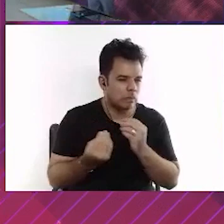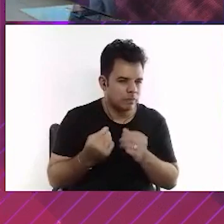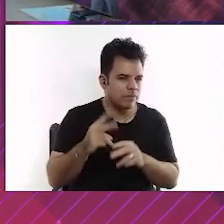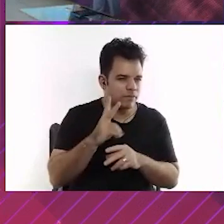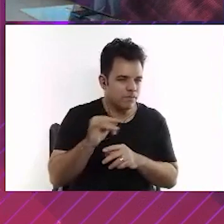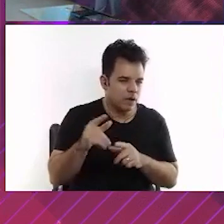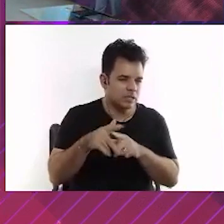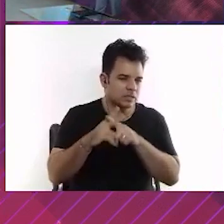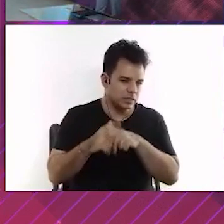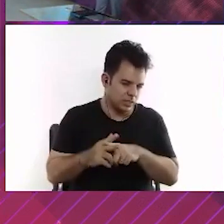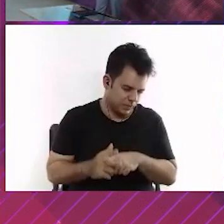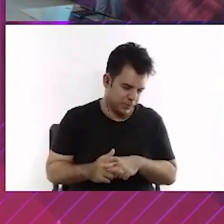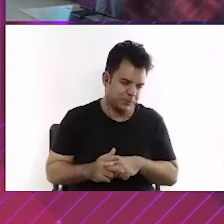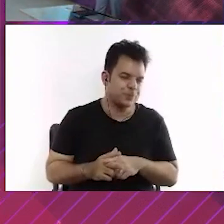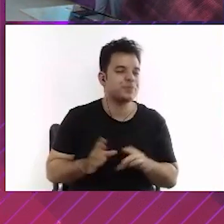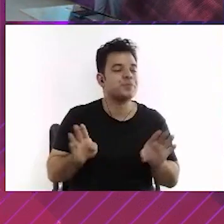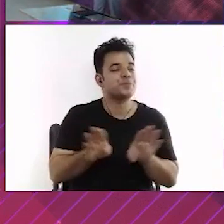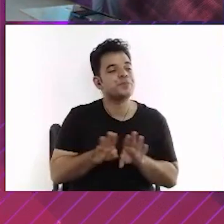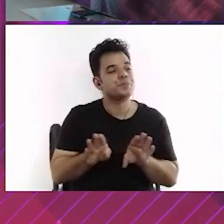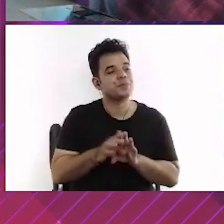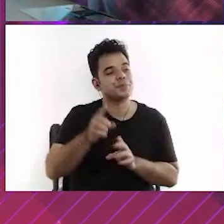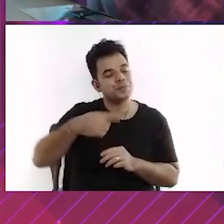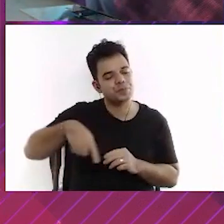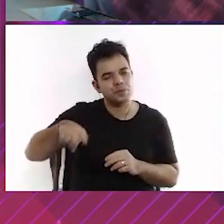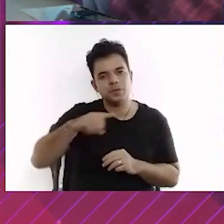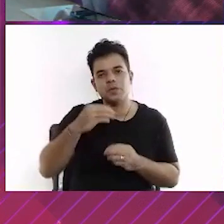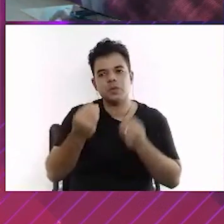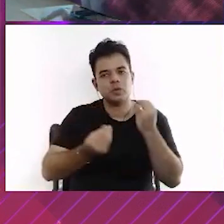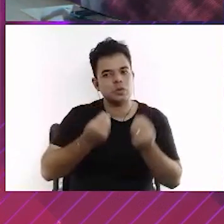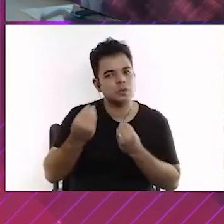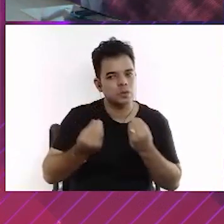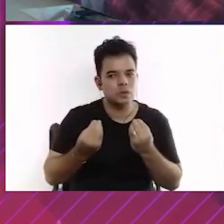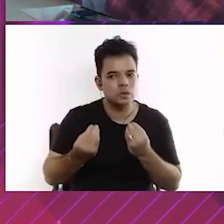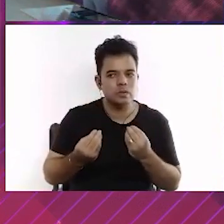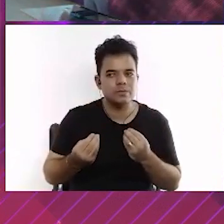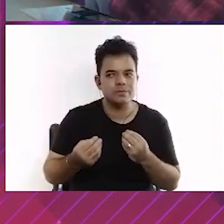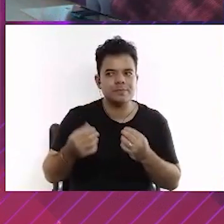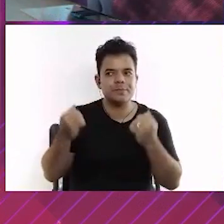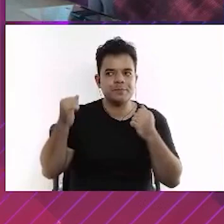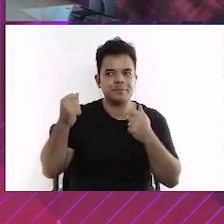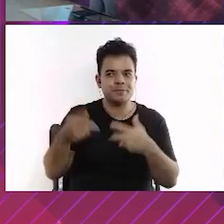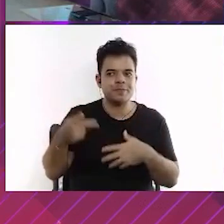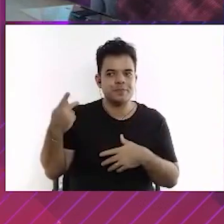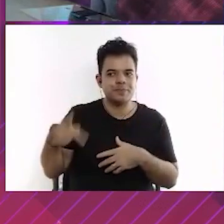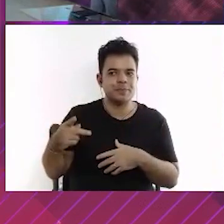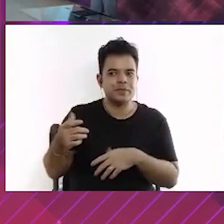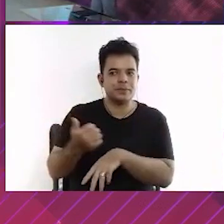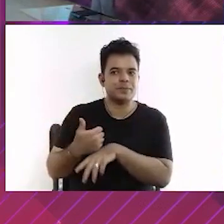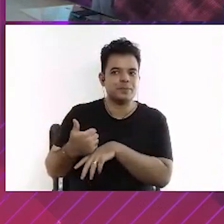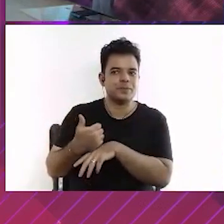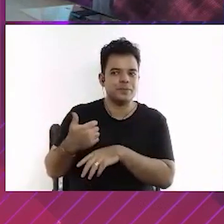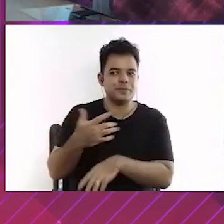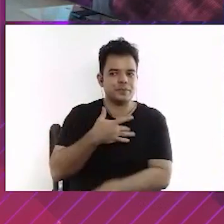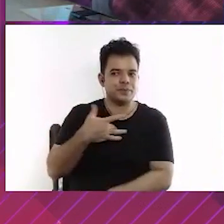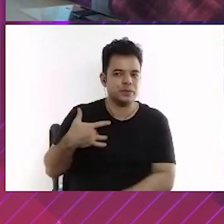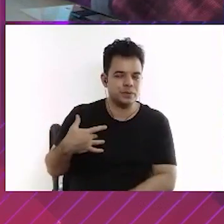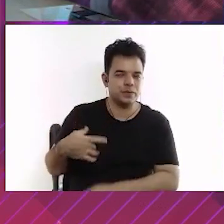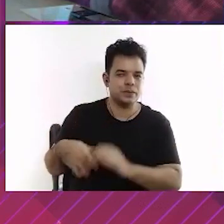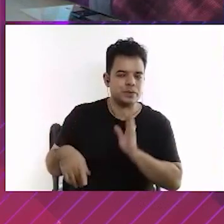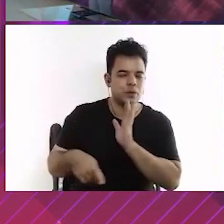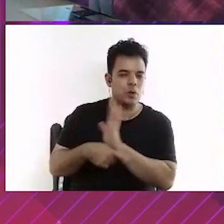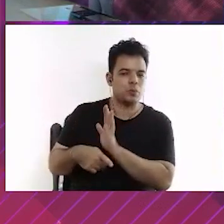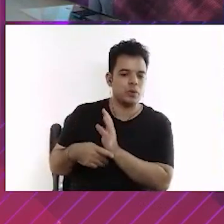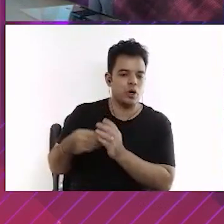serviço e como é que iríamos contar essa história para esses profissionais de saúde, para os decisores que